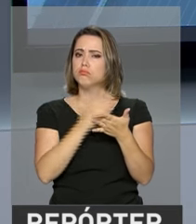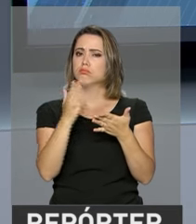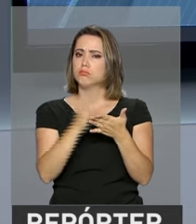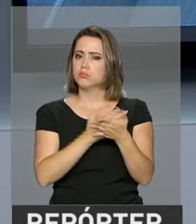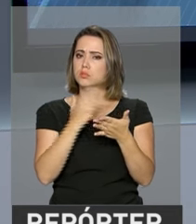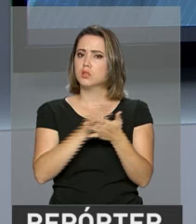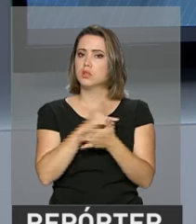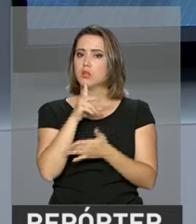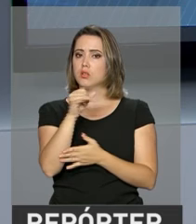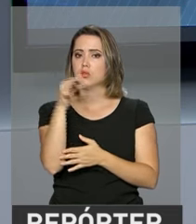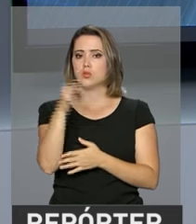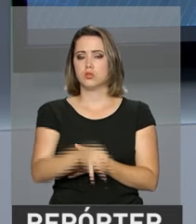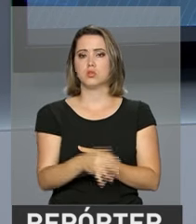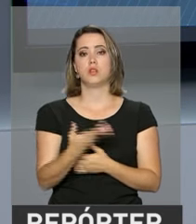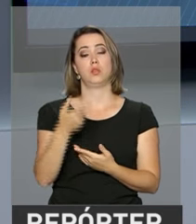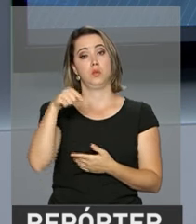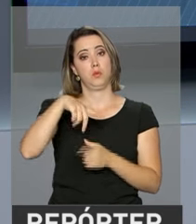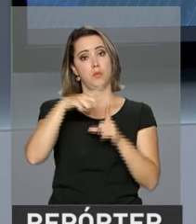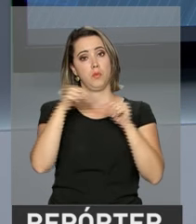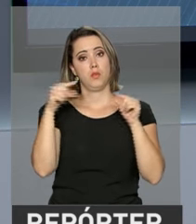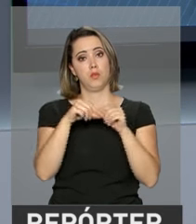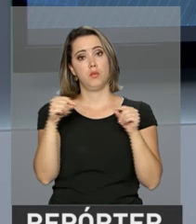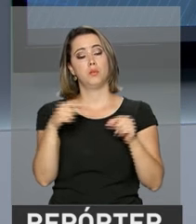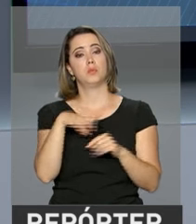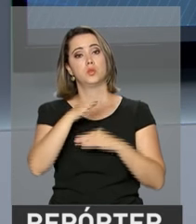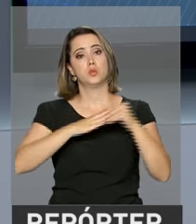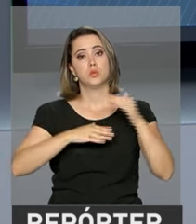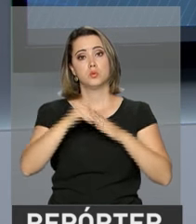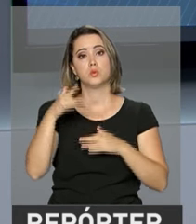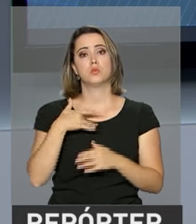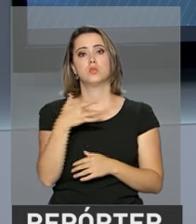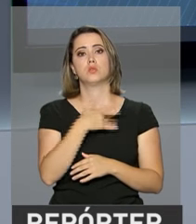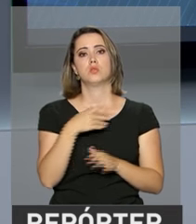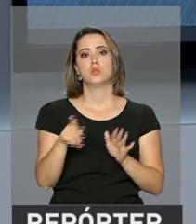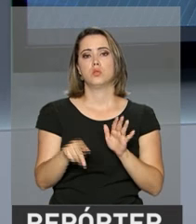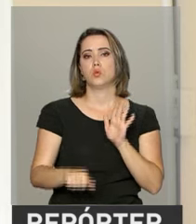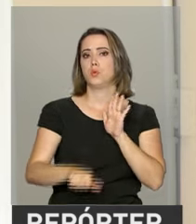vacinação. Em Brasília, os profissionais de saúde são os primeiros.